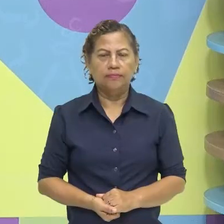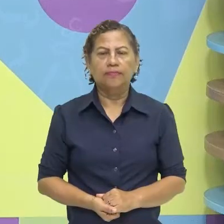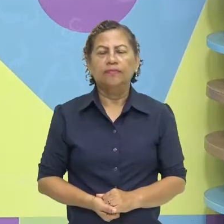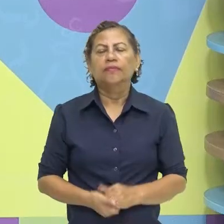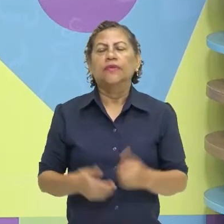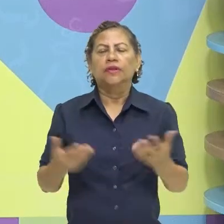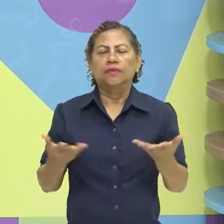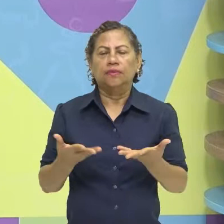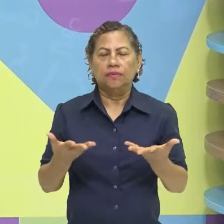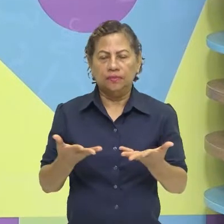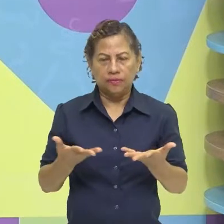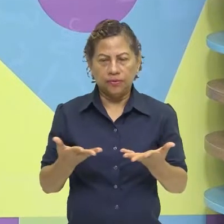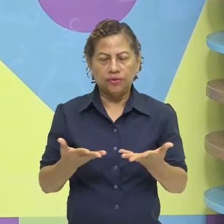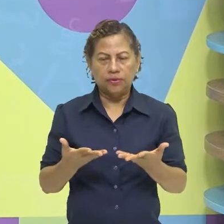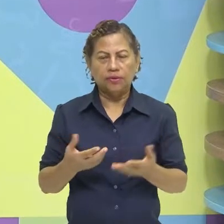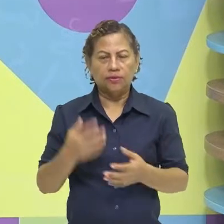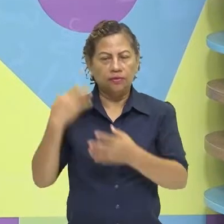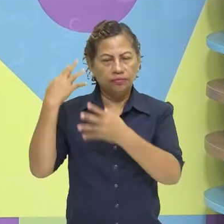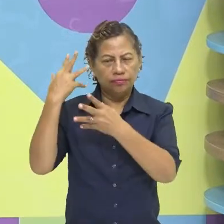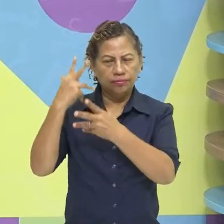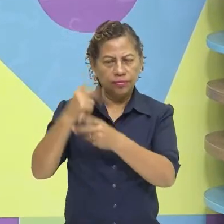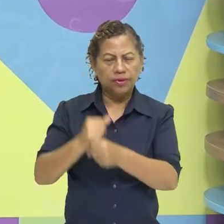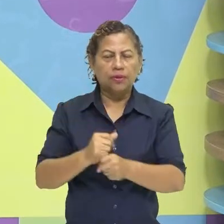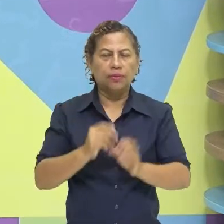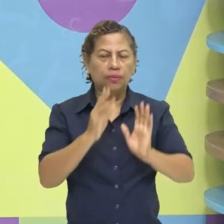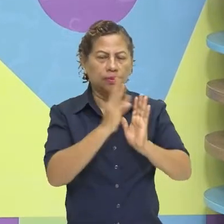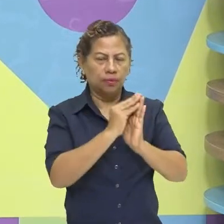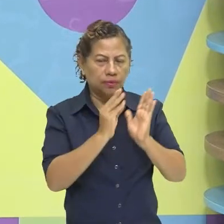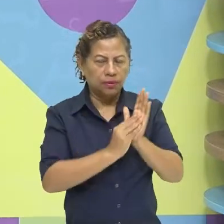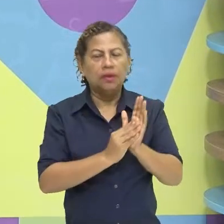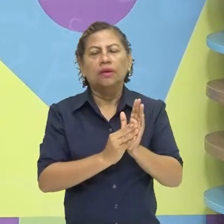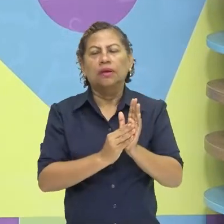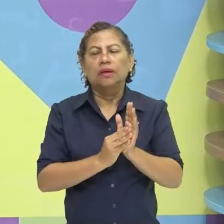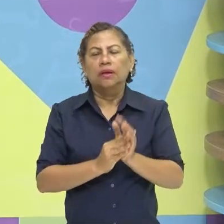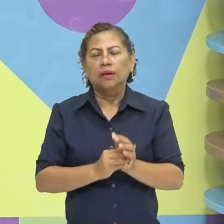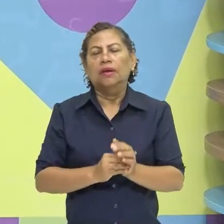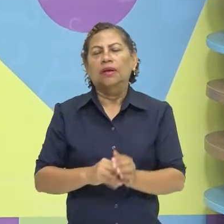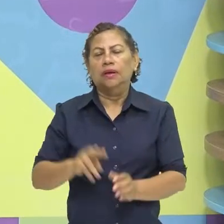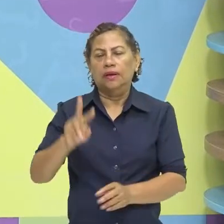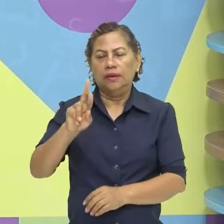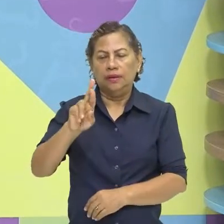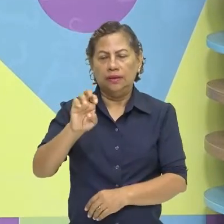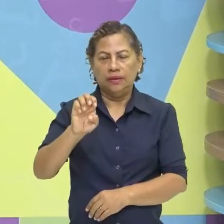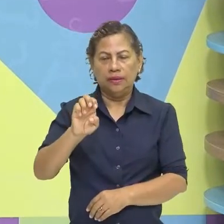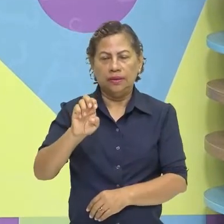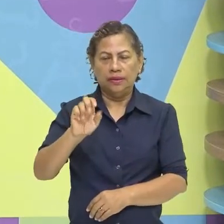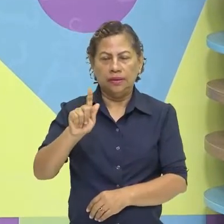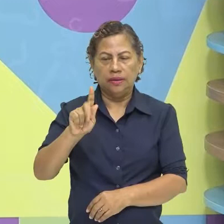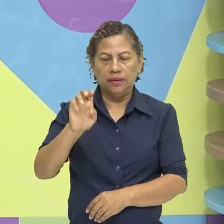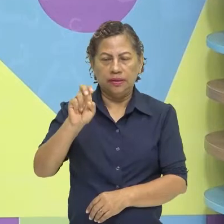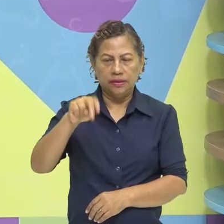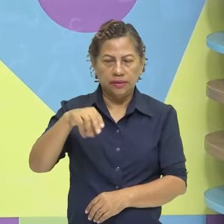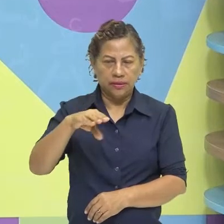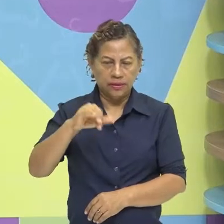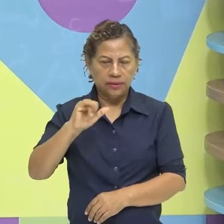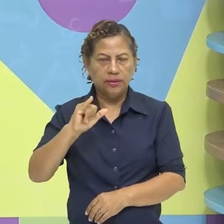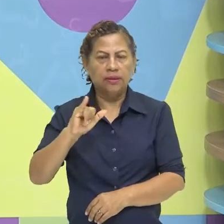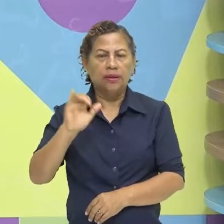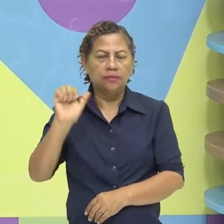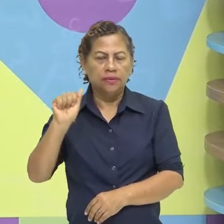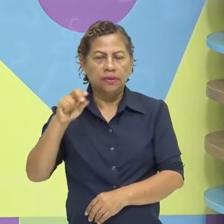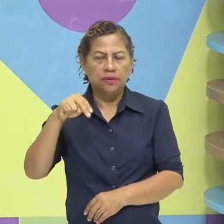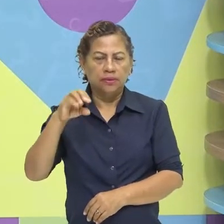Muito bem, então hoje nós vamos rever alguns conteúdos, como por exemplo a regência nominal, né, que é a relação do substantivo,